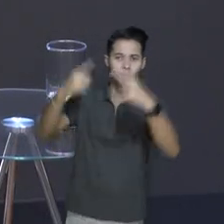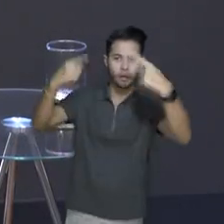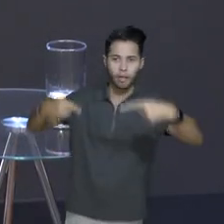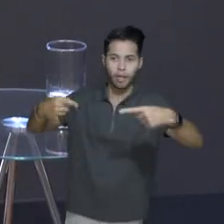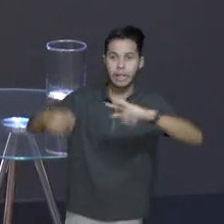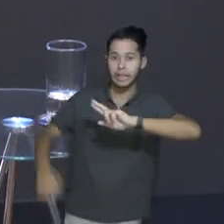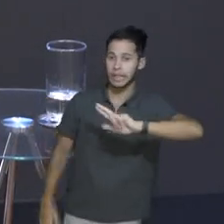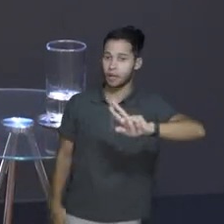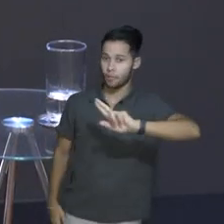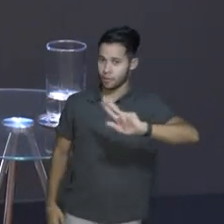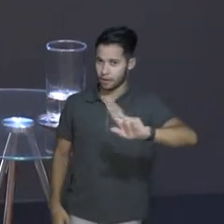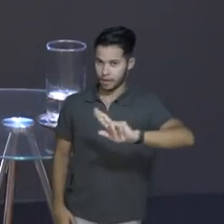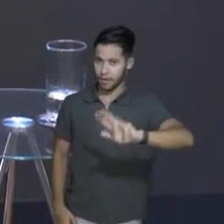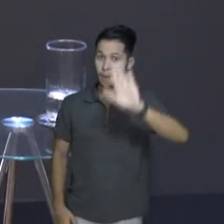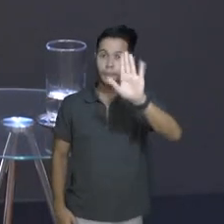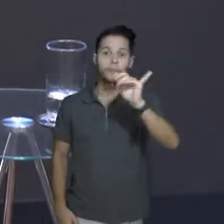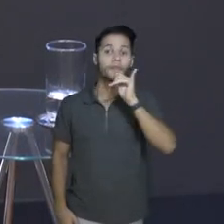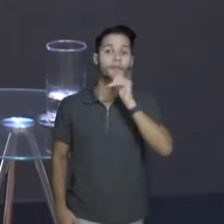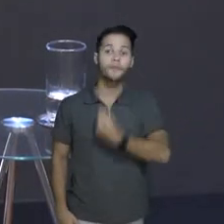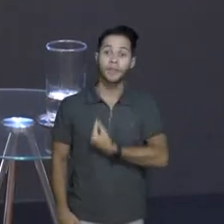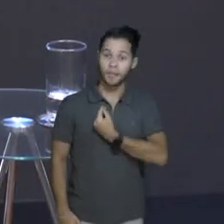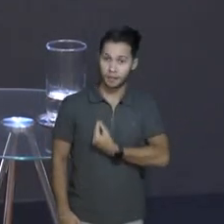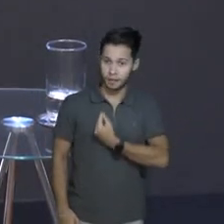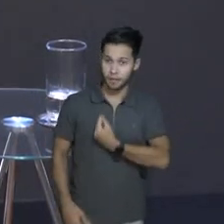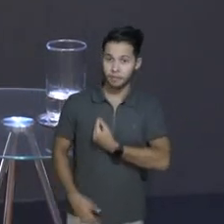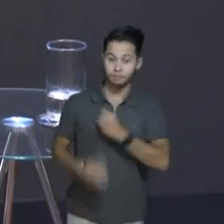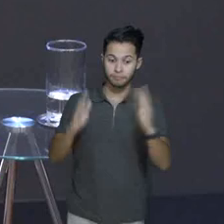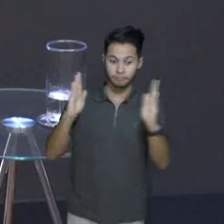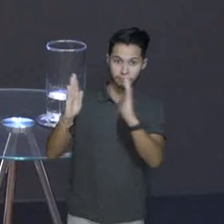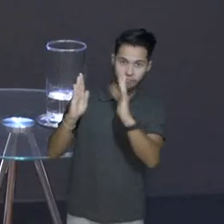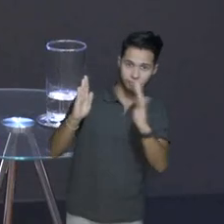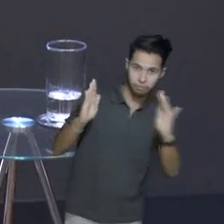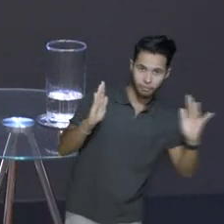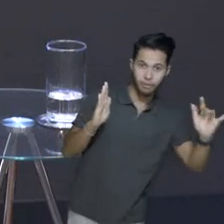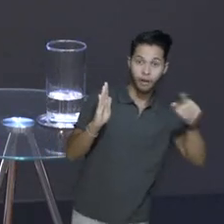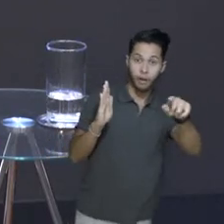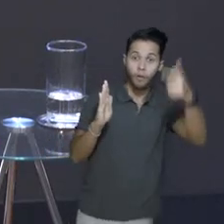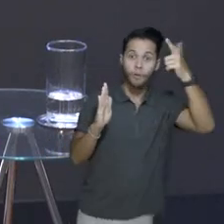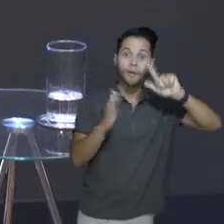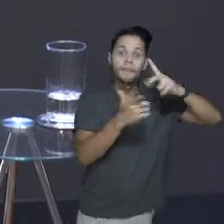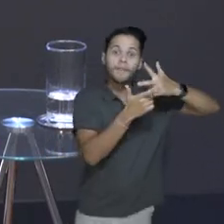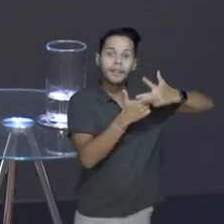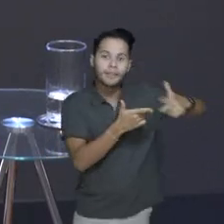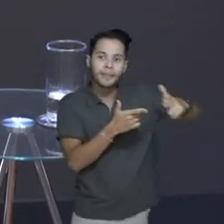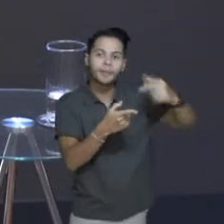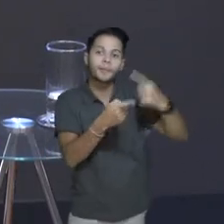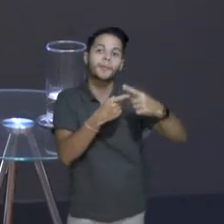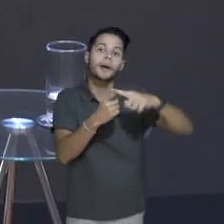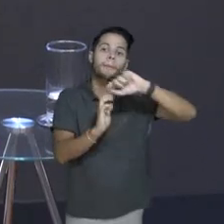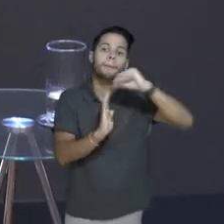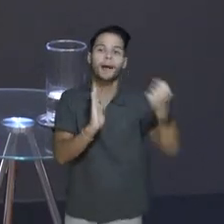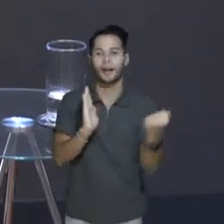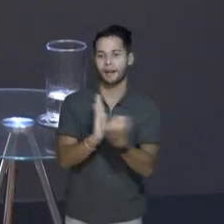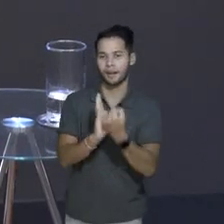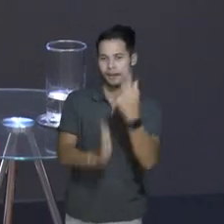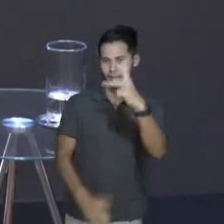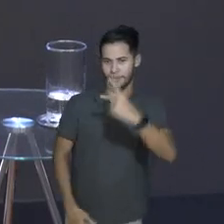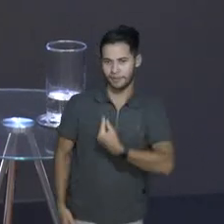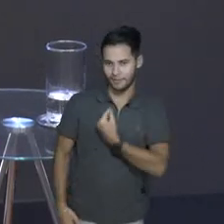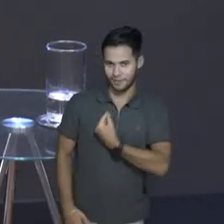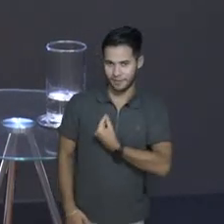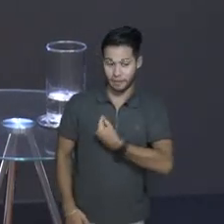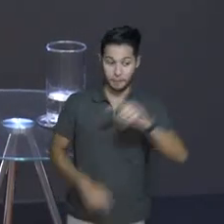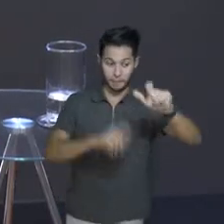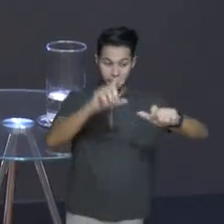sua vida você vai vencer porque você vai ser um esportista lembrado pelas tuas atitudes pelo